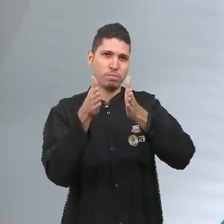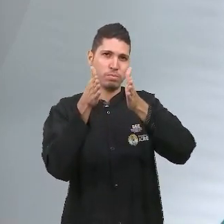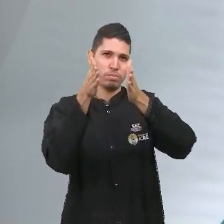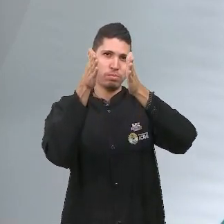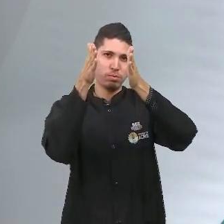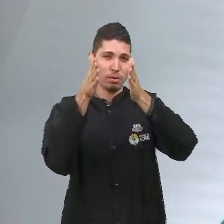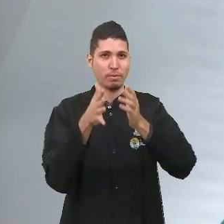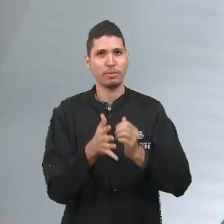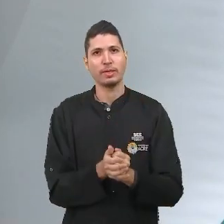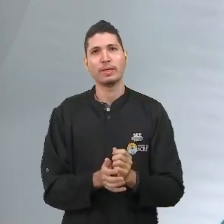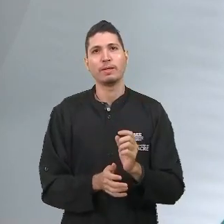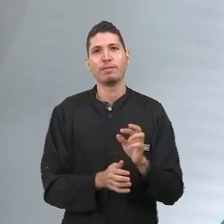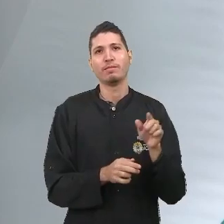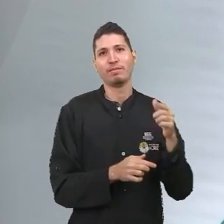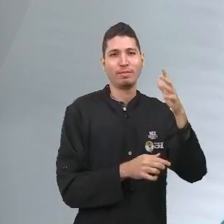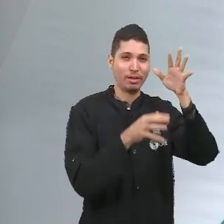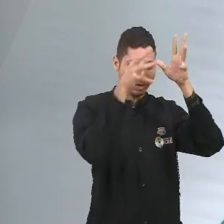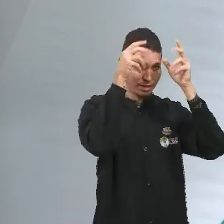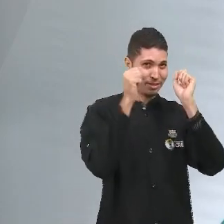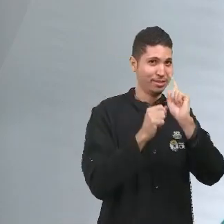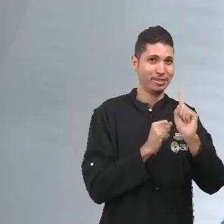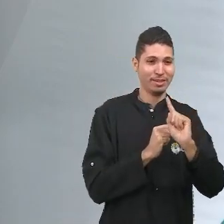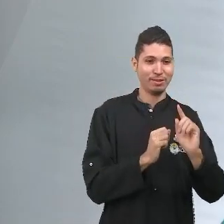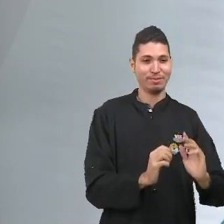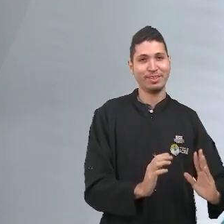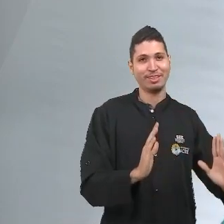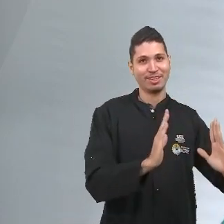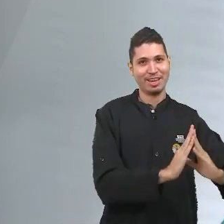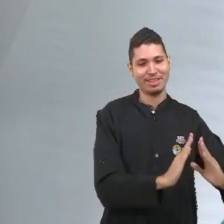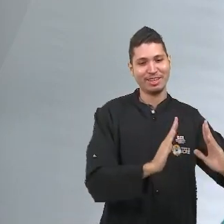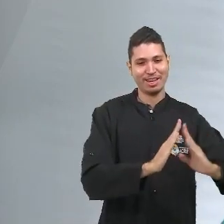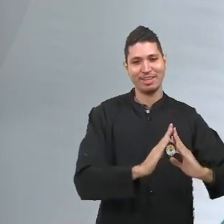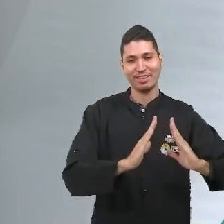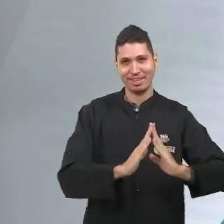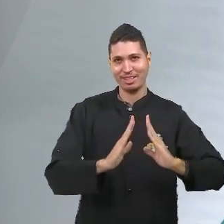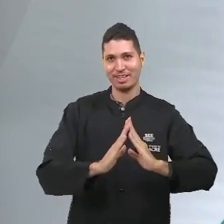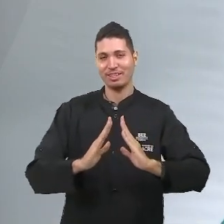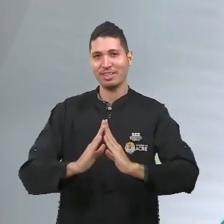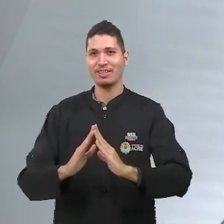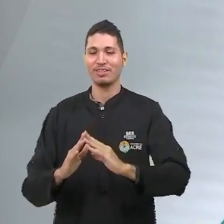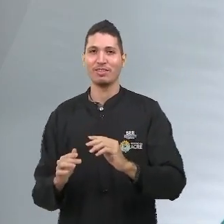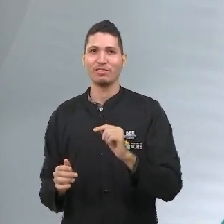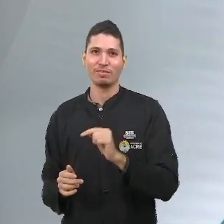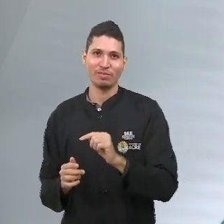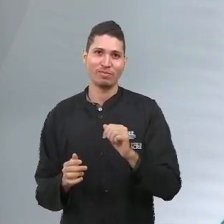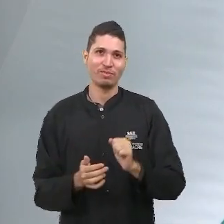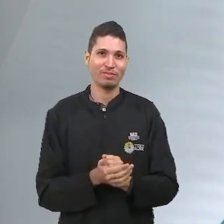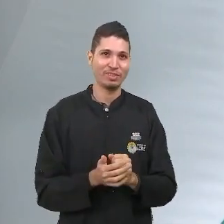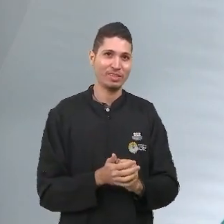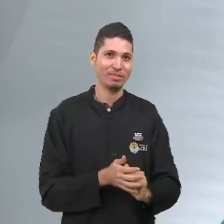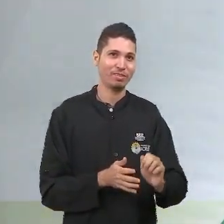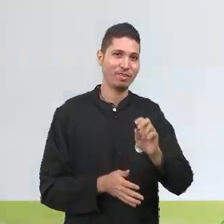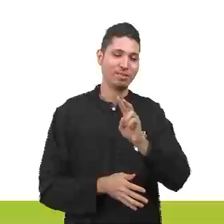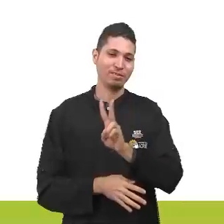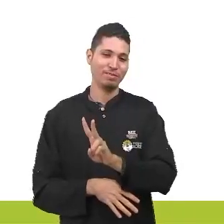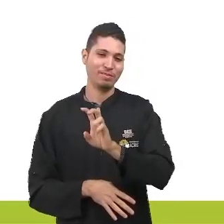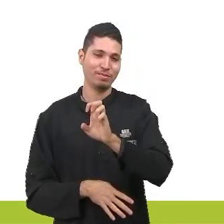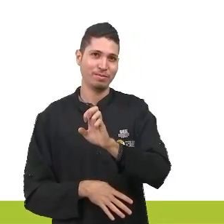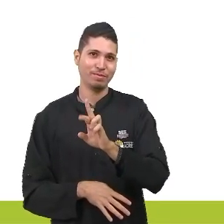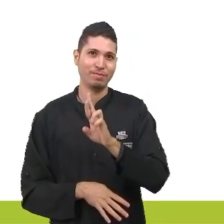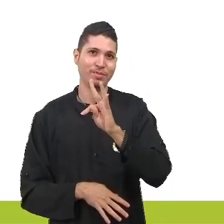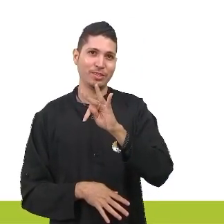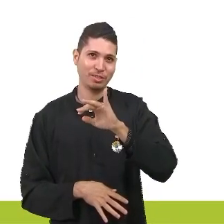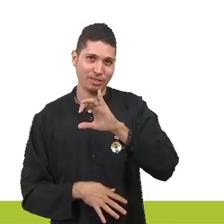o estado de São Paulo com a maior densidade demográfica do país. Além do estado de São Paulo, que é o